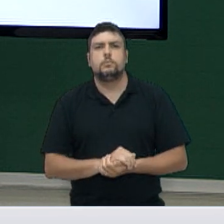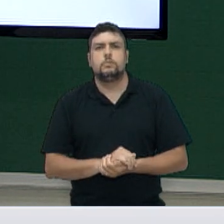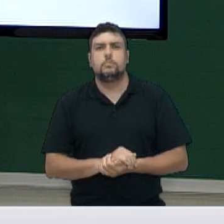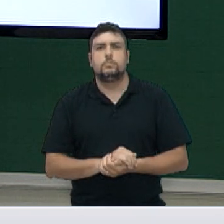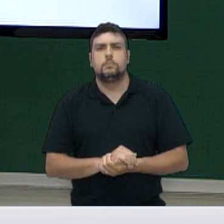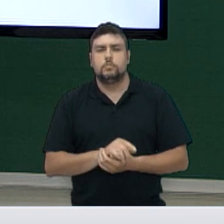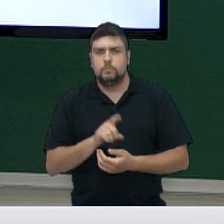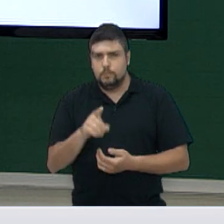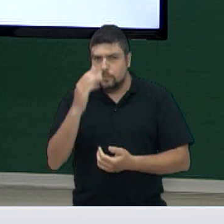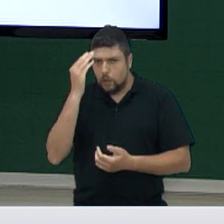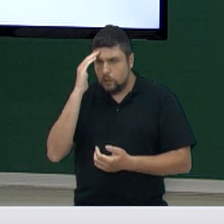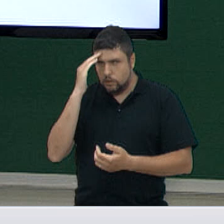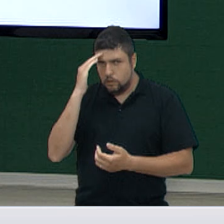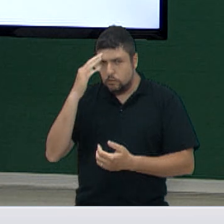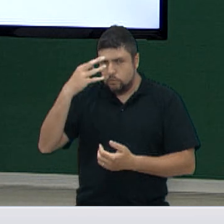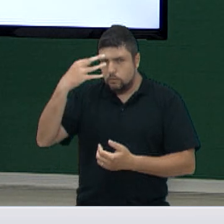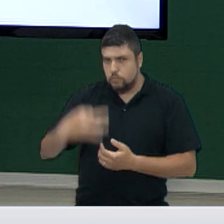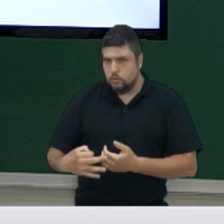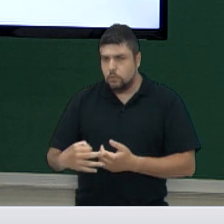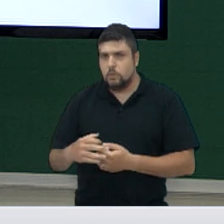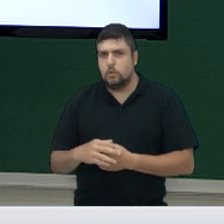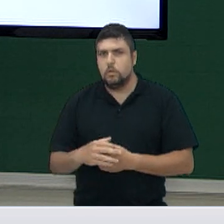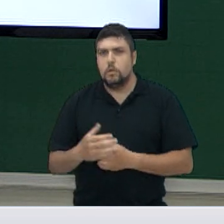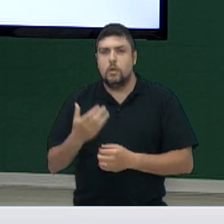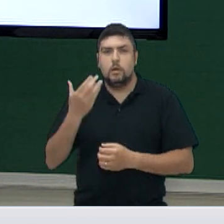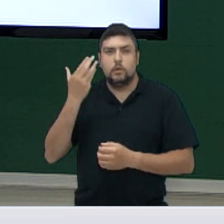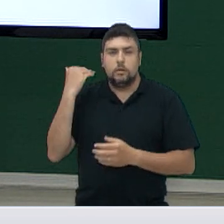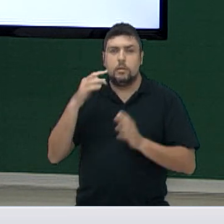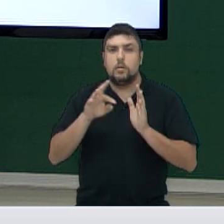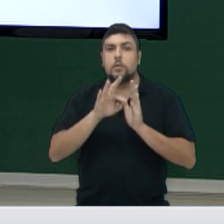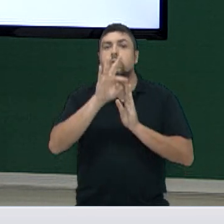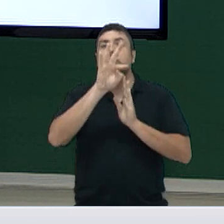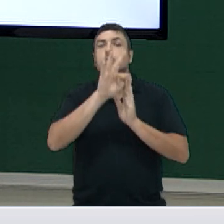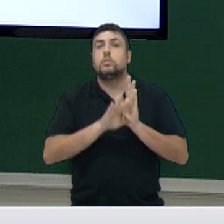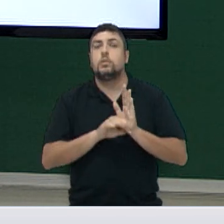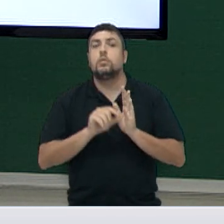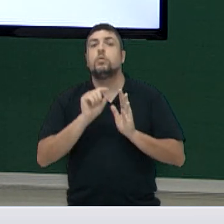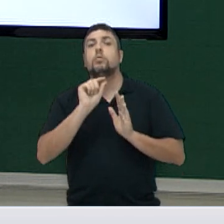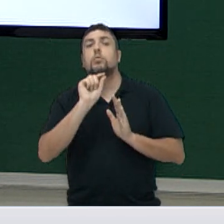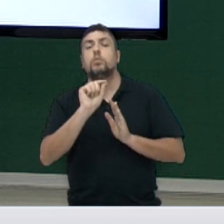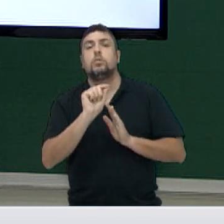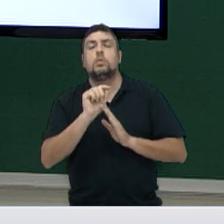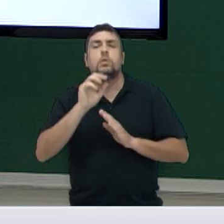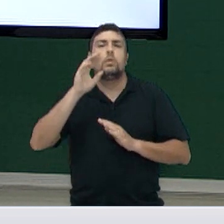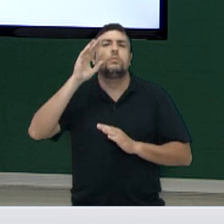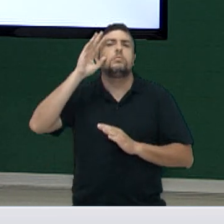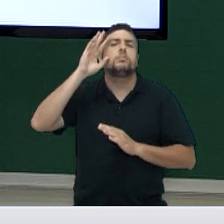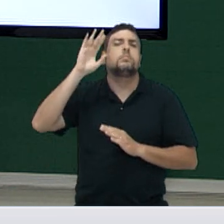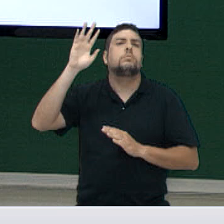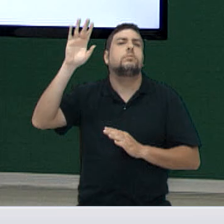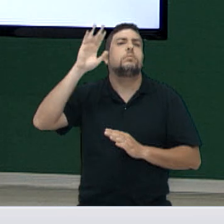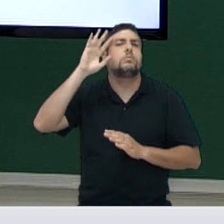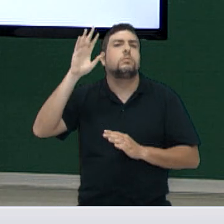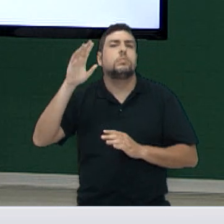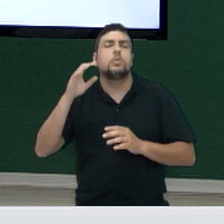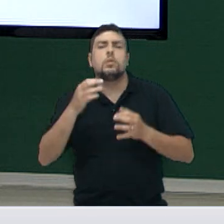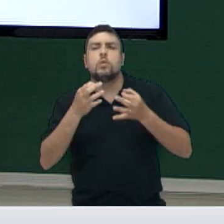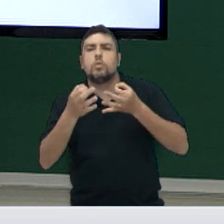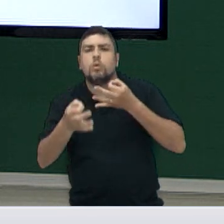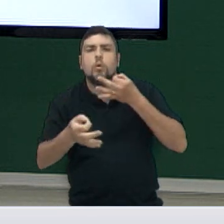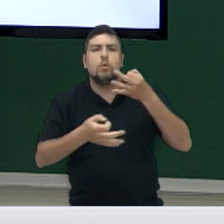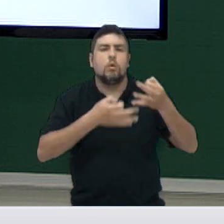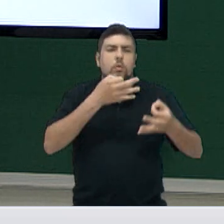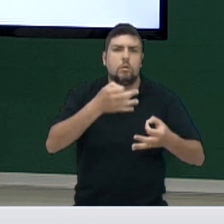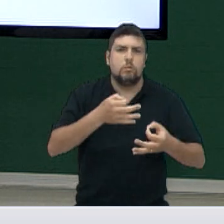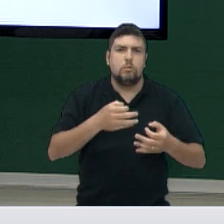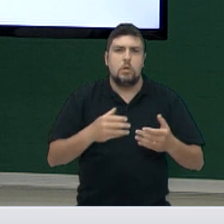texto direitinho? Vejam que no texto anterior a gente estava supondo, estava interpretando a partir do que o texto